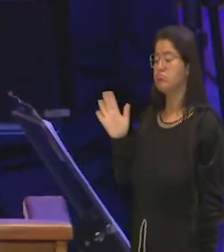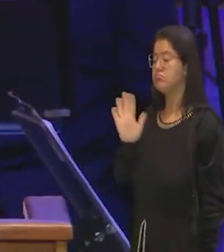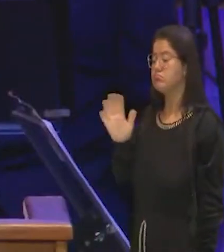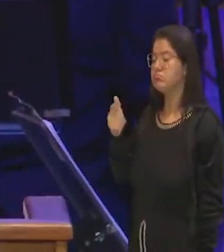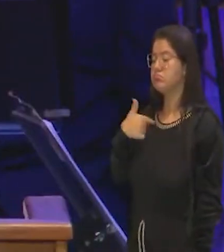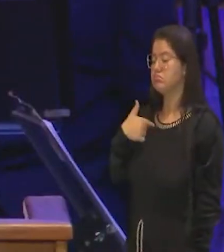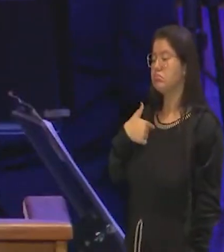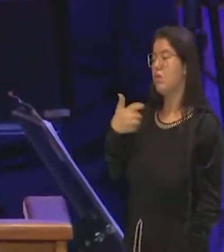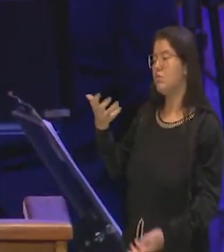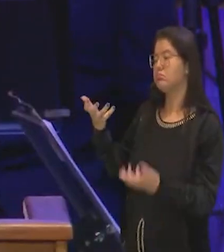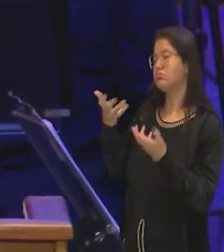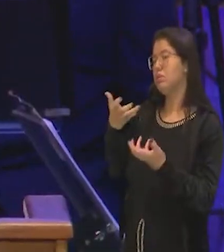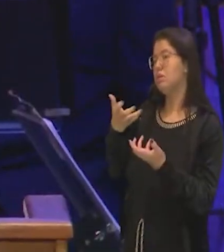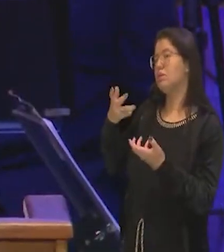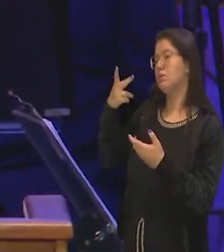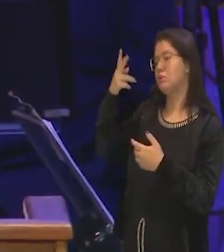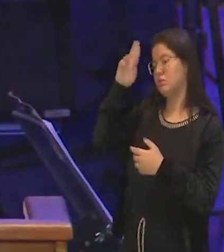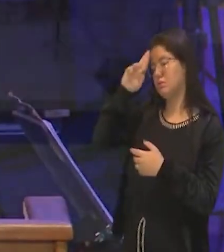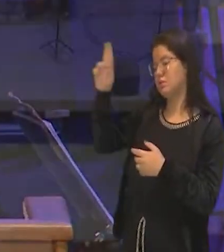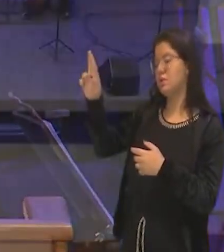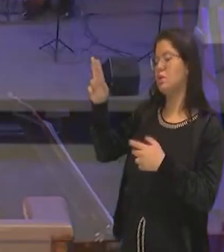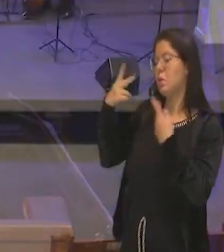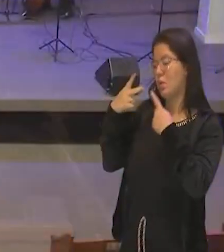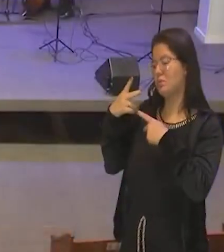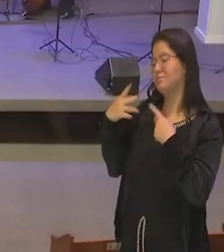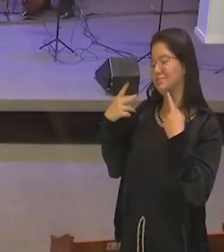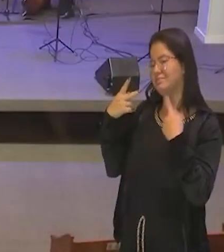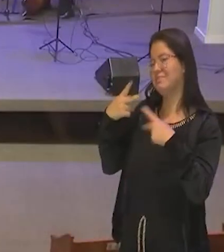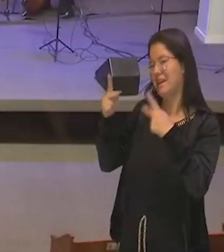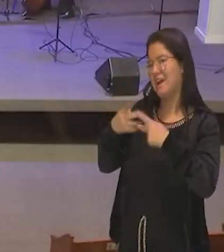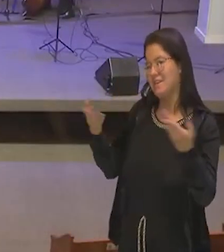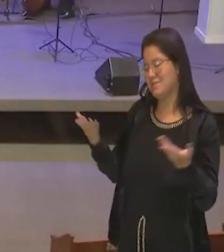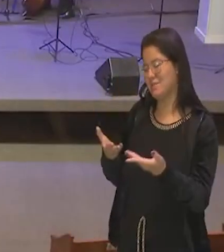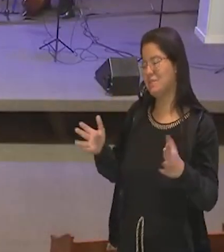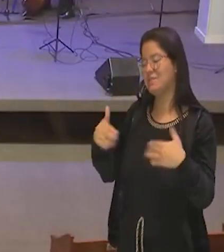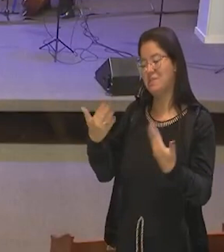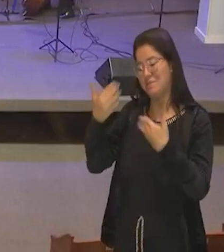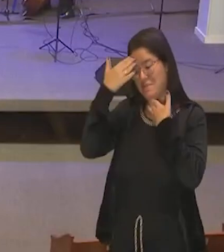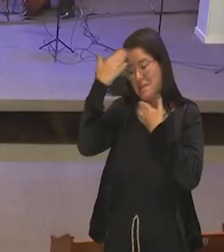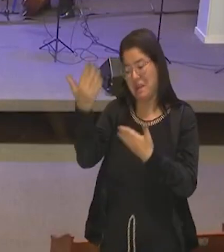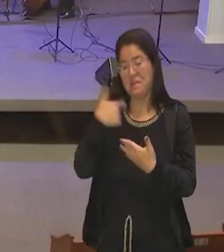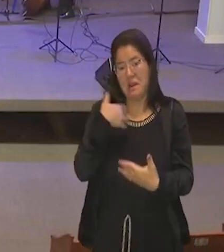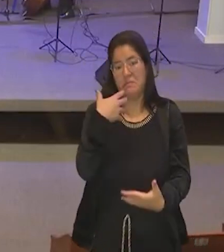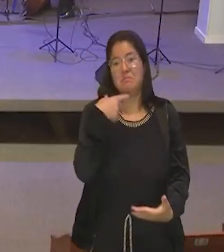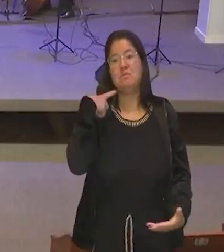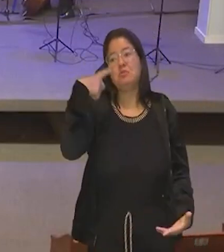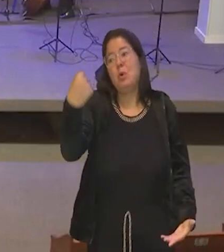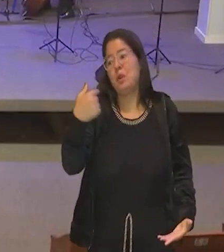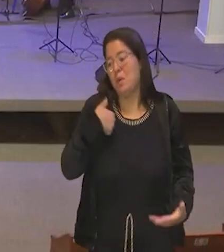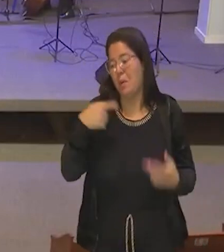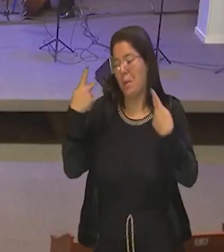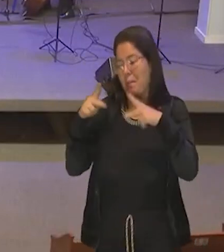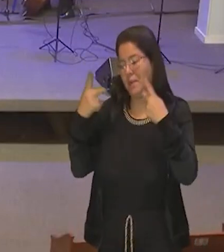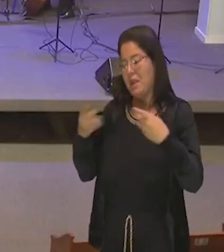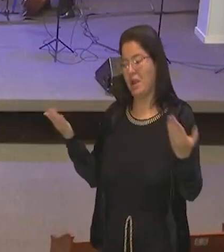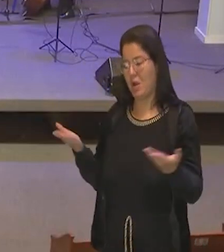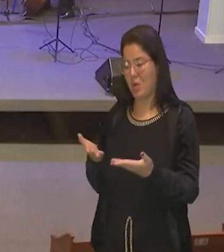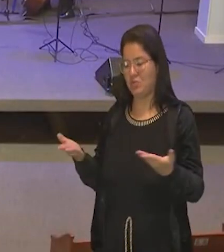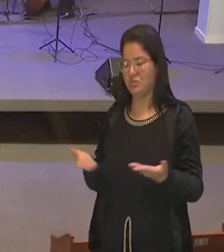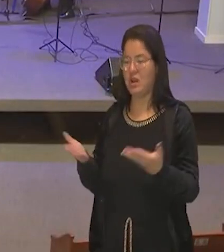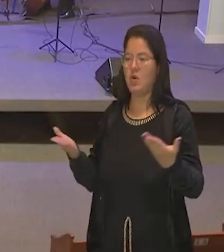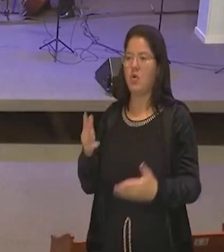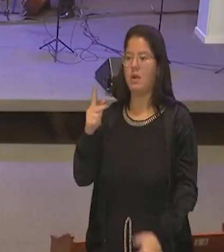quero agradecer o convite pela pregação desta noite da sua posse aqui em nossa igreja.